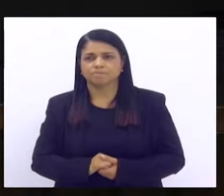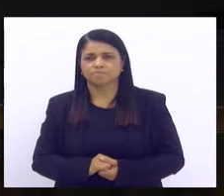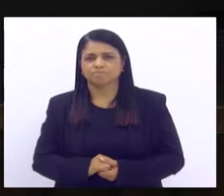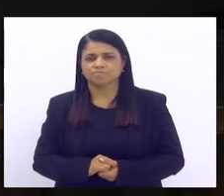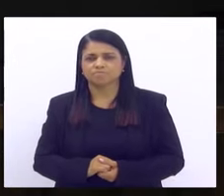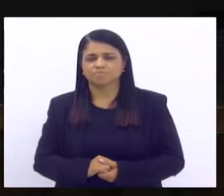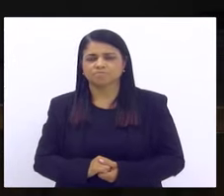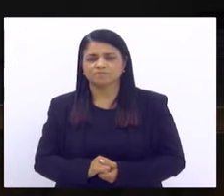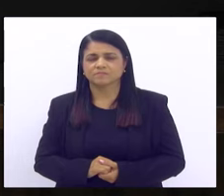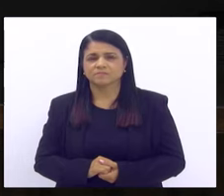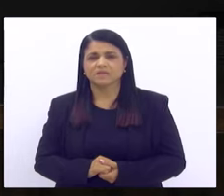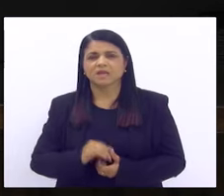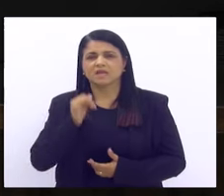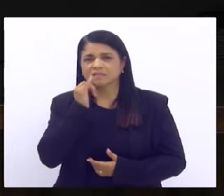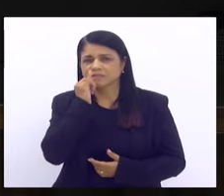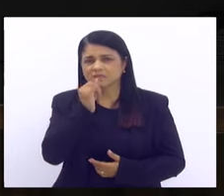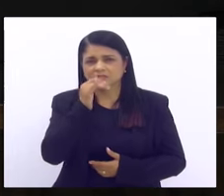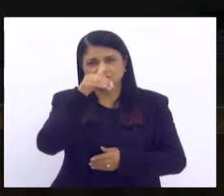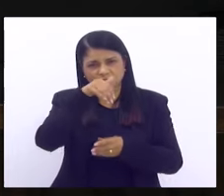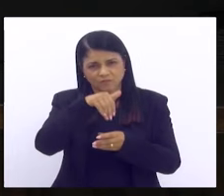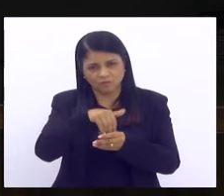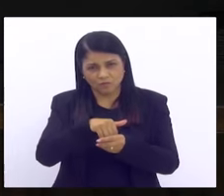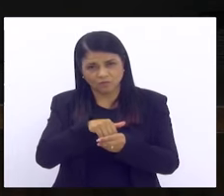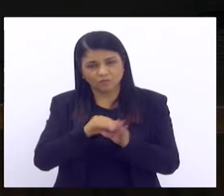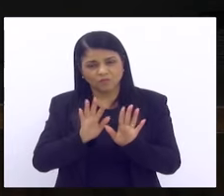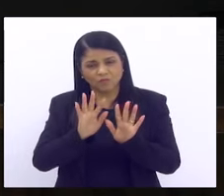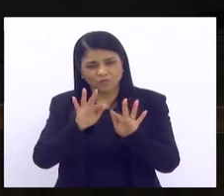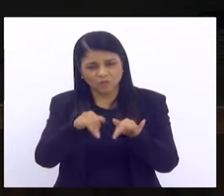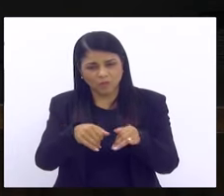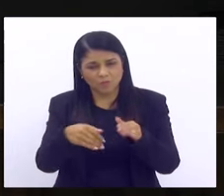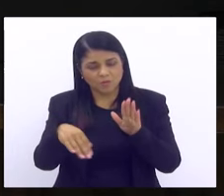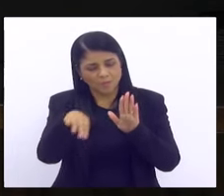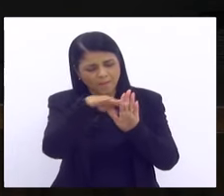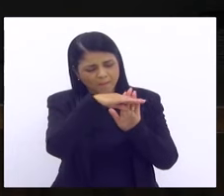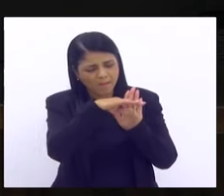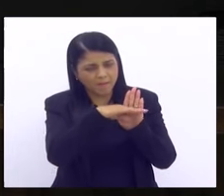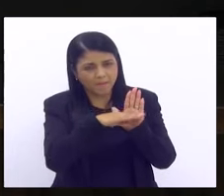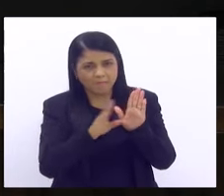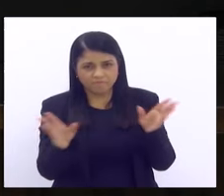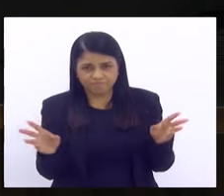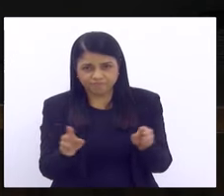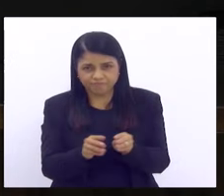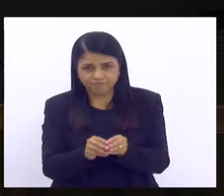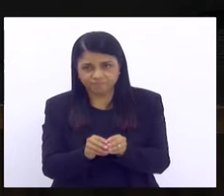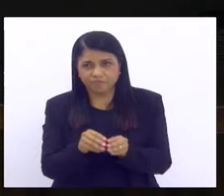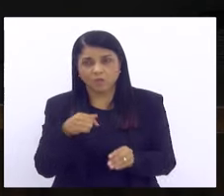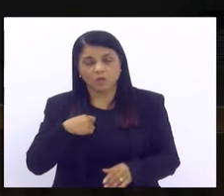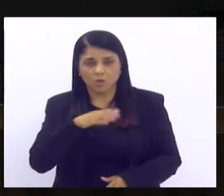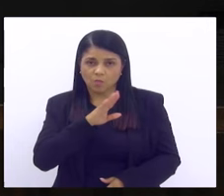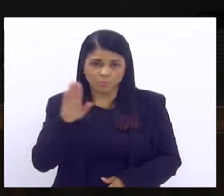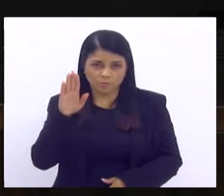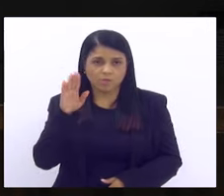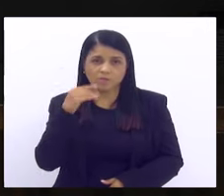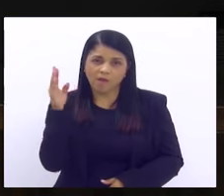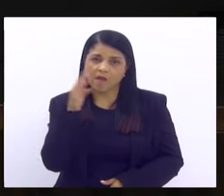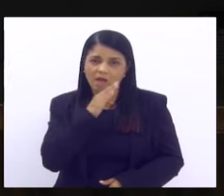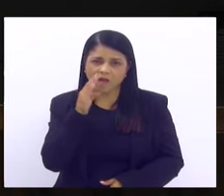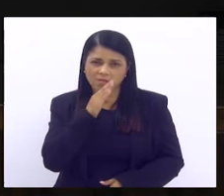As declarações de voto pudessem ficar ao final e eu concluir aqui a pauta, que está bem curtinha. Muito rápido, presidenta. Prometo, muito